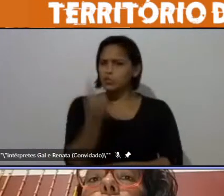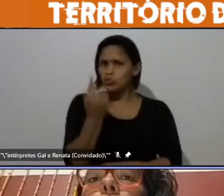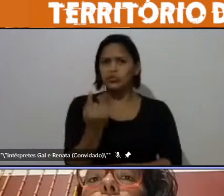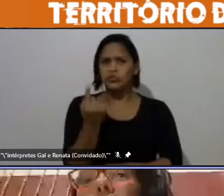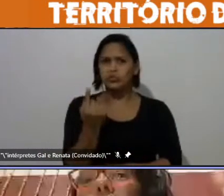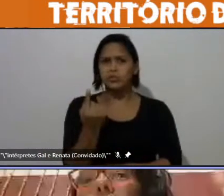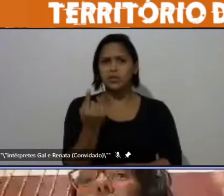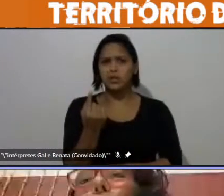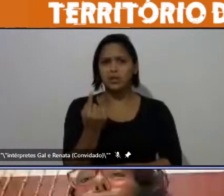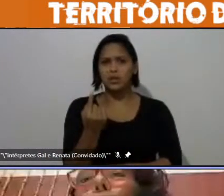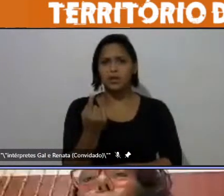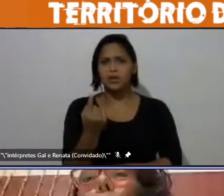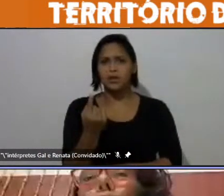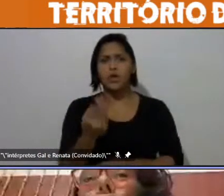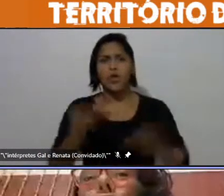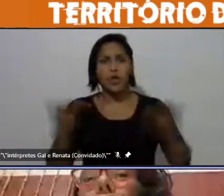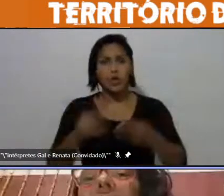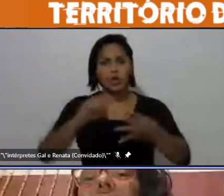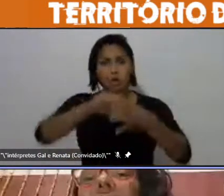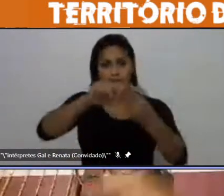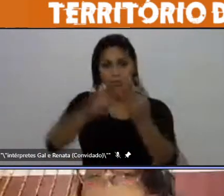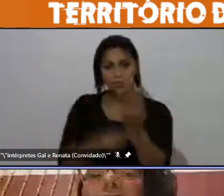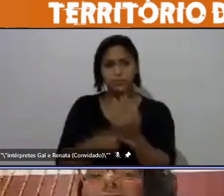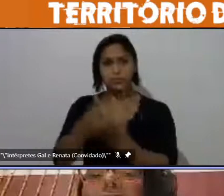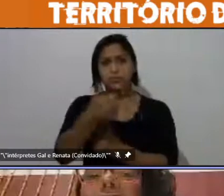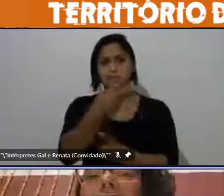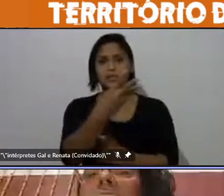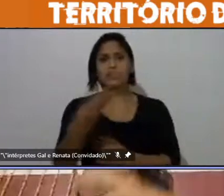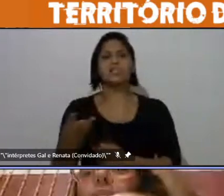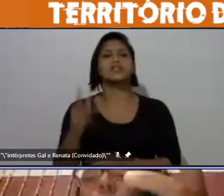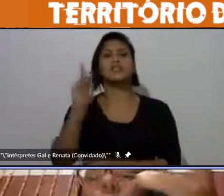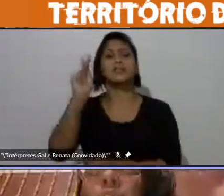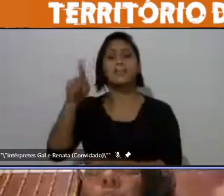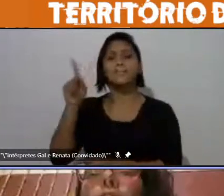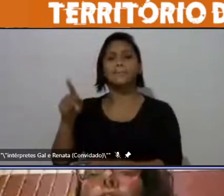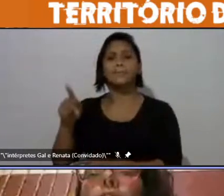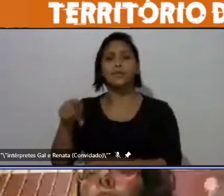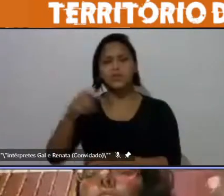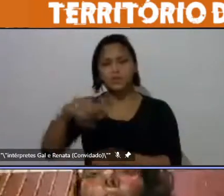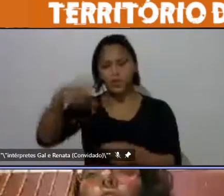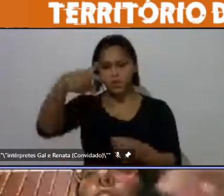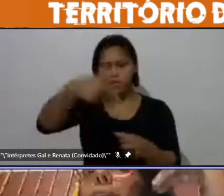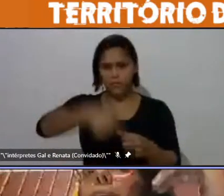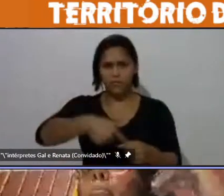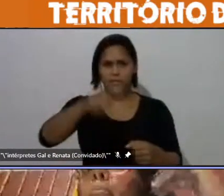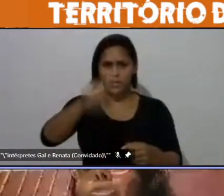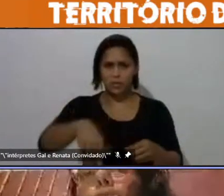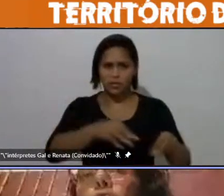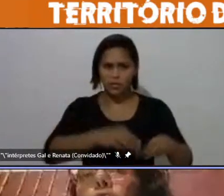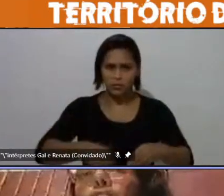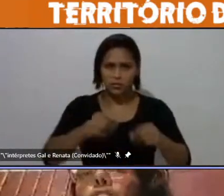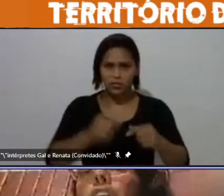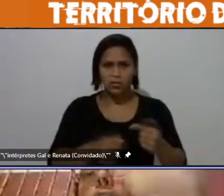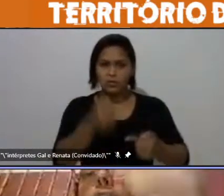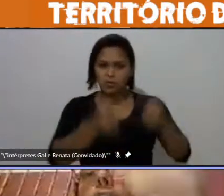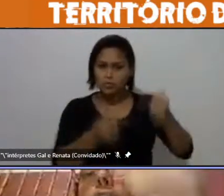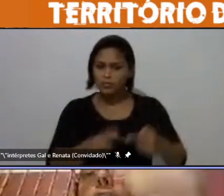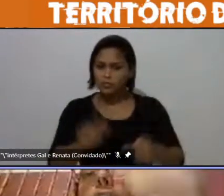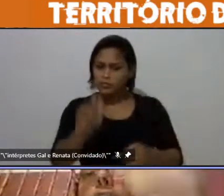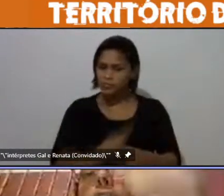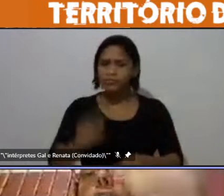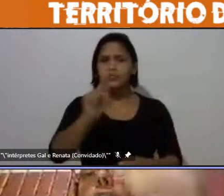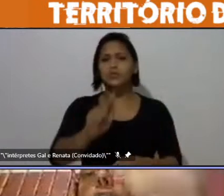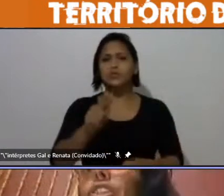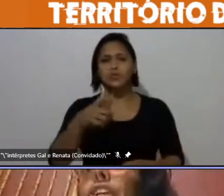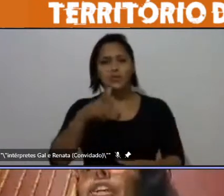tem 13 já petrolíferas, né, nesse território. Então, tem uma questão geopolítica que é muito forte,